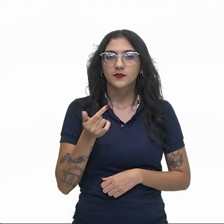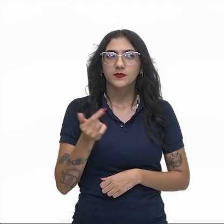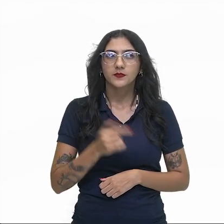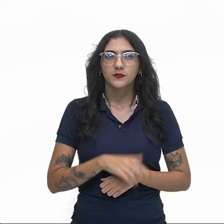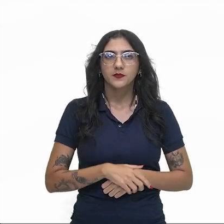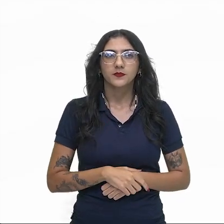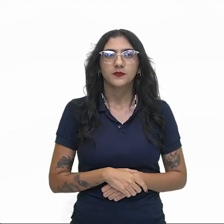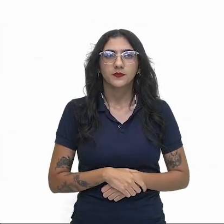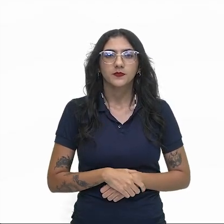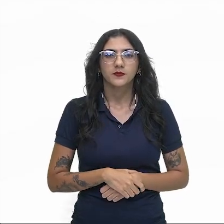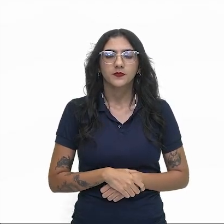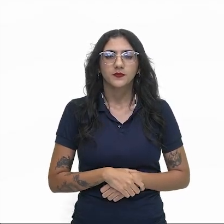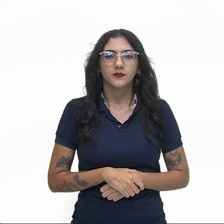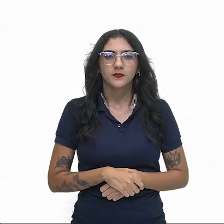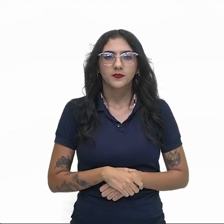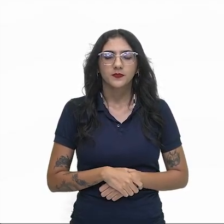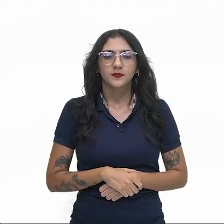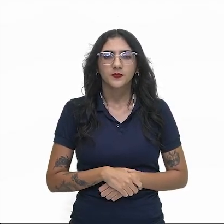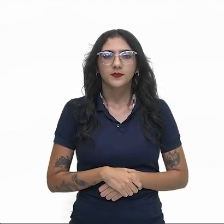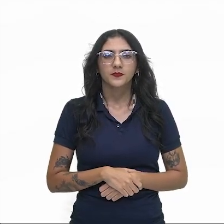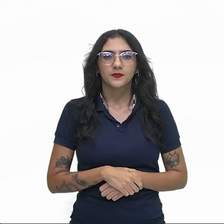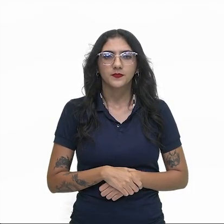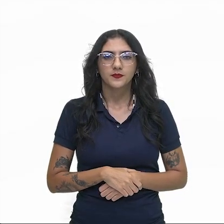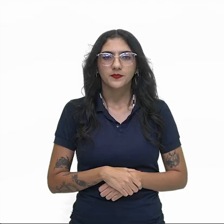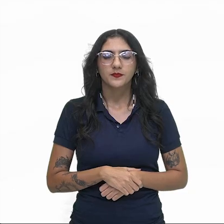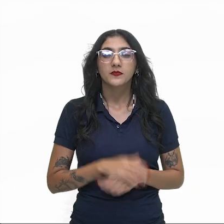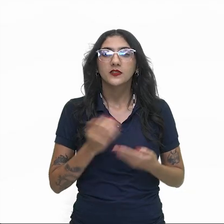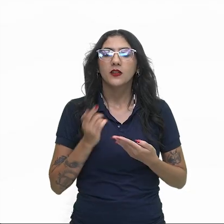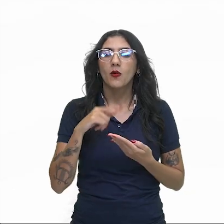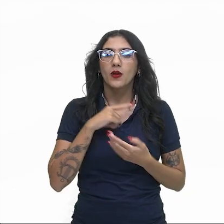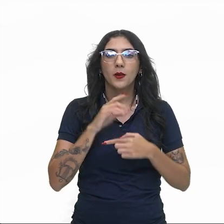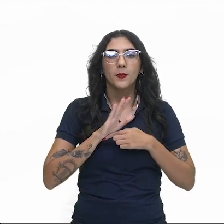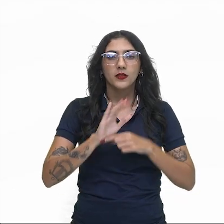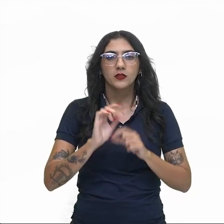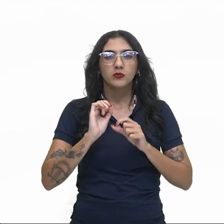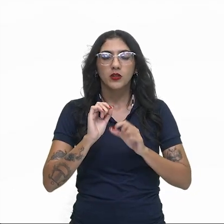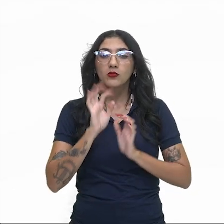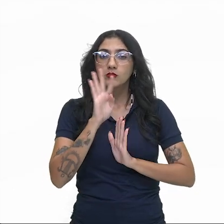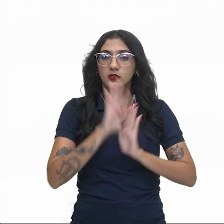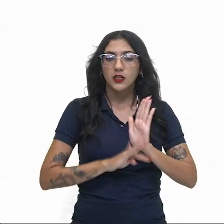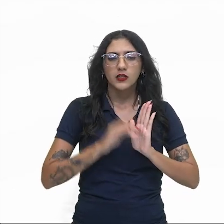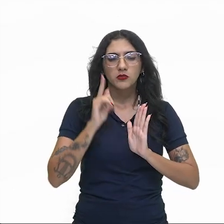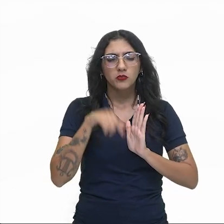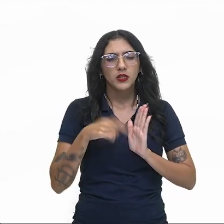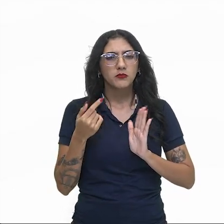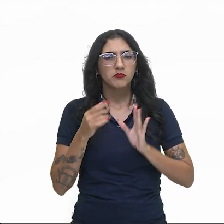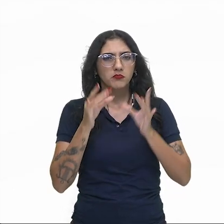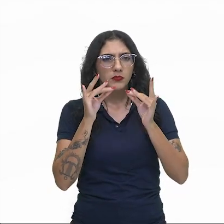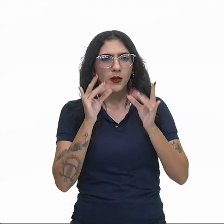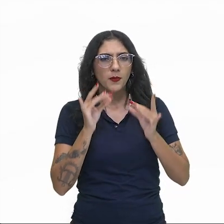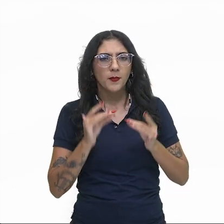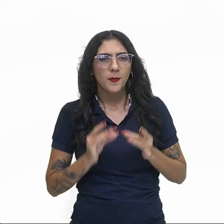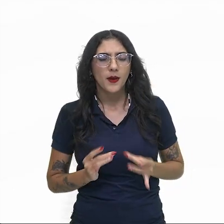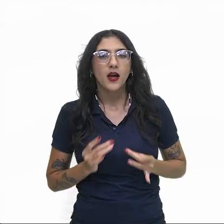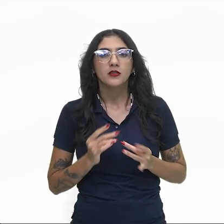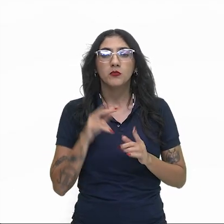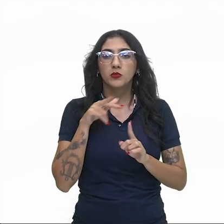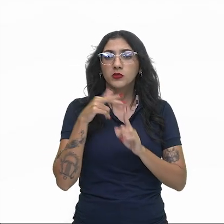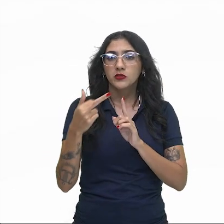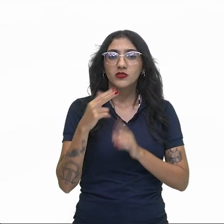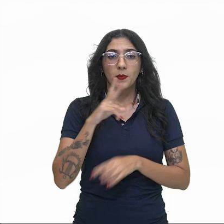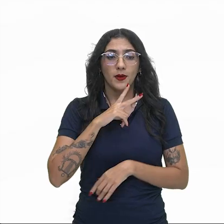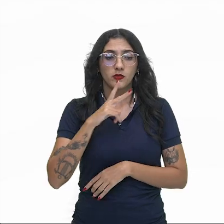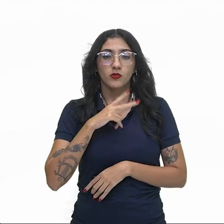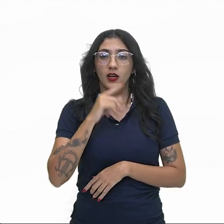Subjetividade. A subjetividade, ela fala aí, ó, o texto reflete profundamente a visão pessoal de